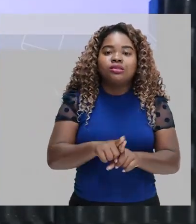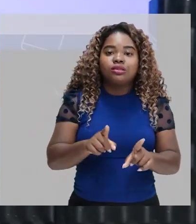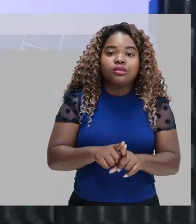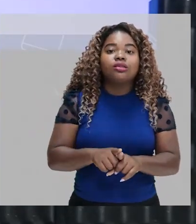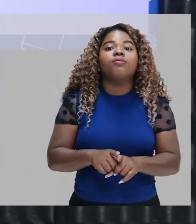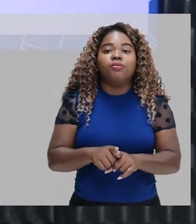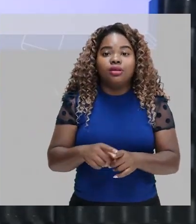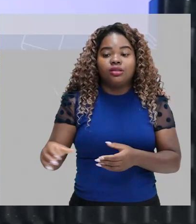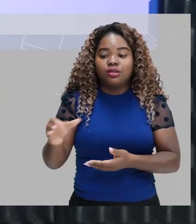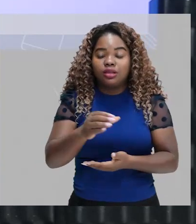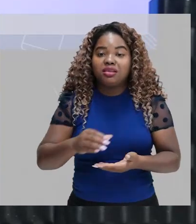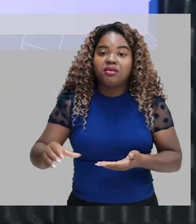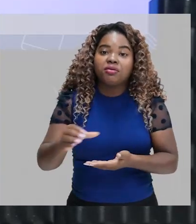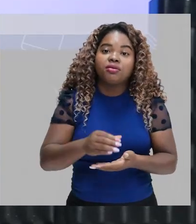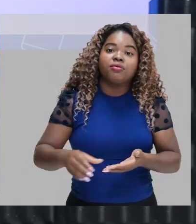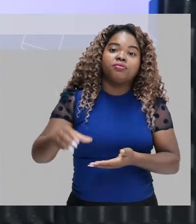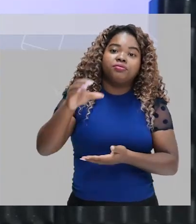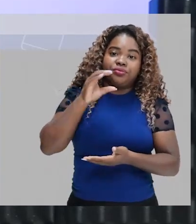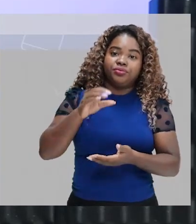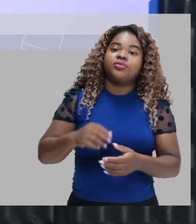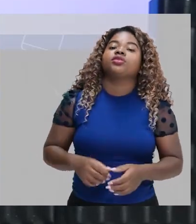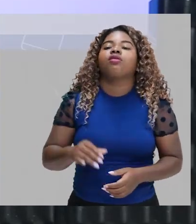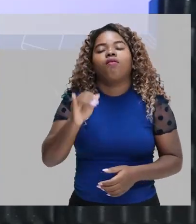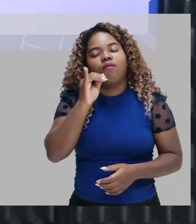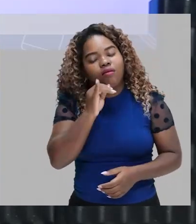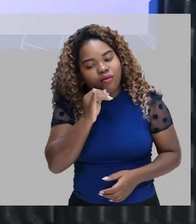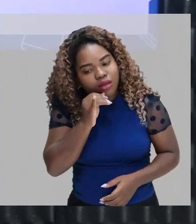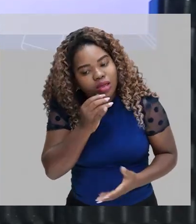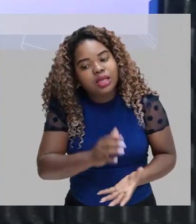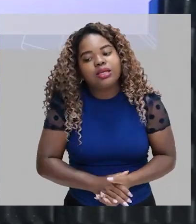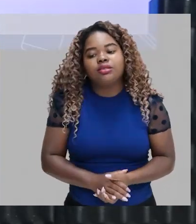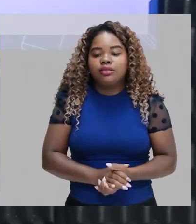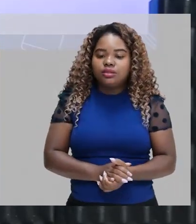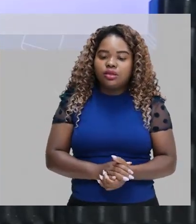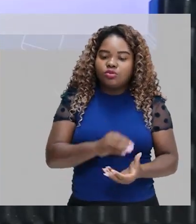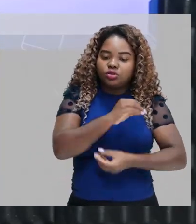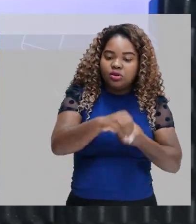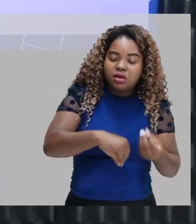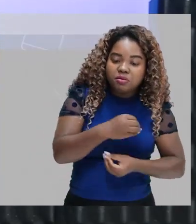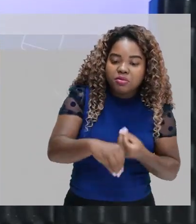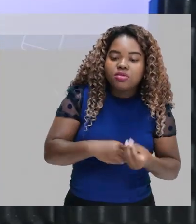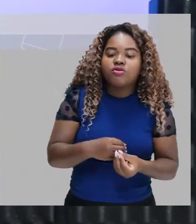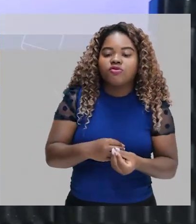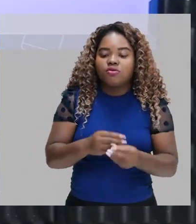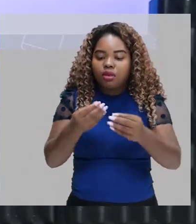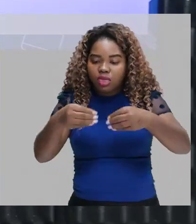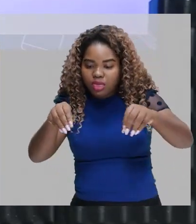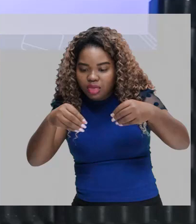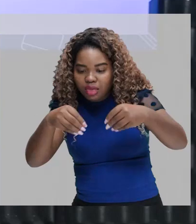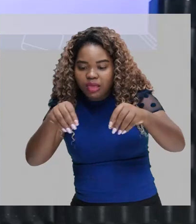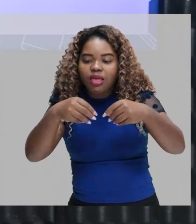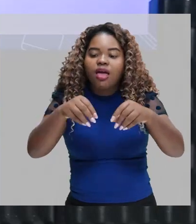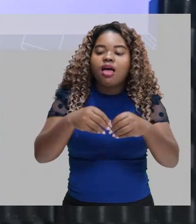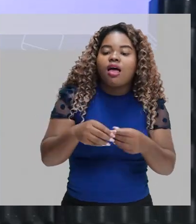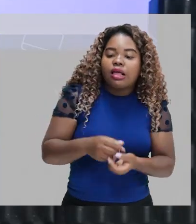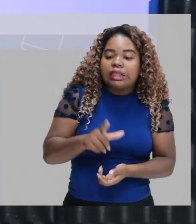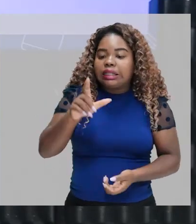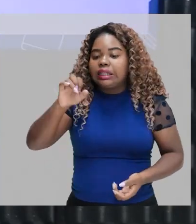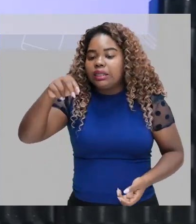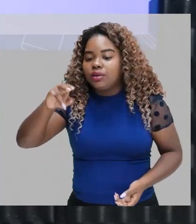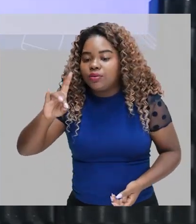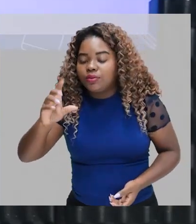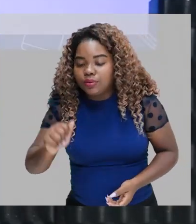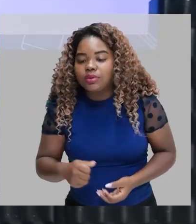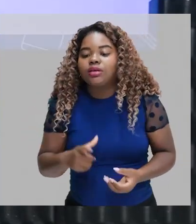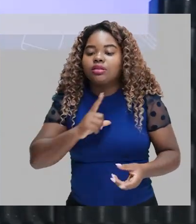cervejas, são exemplos de soluções líquidas formadas pela combinação de um gás com